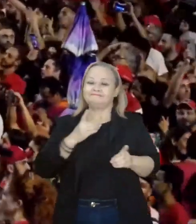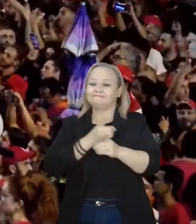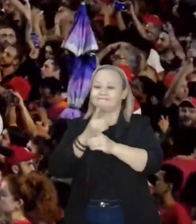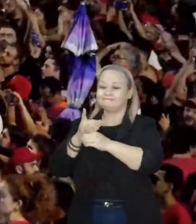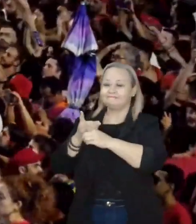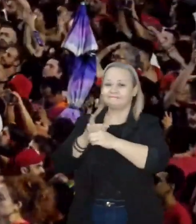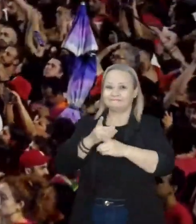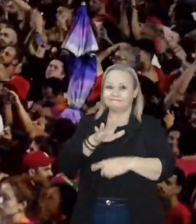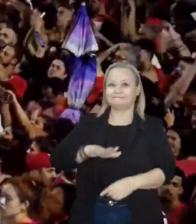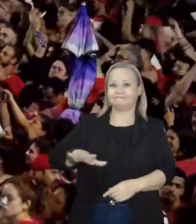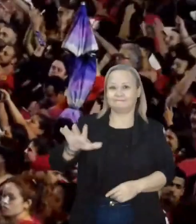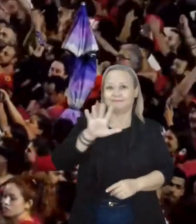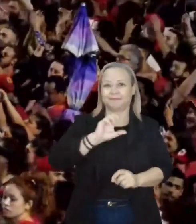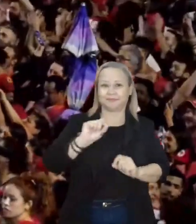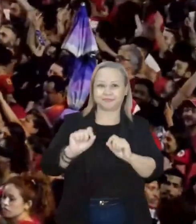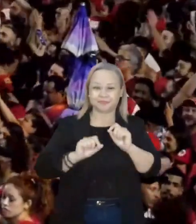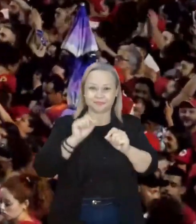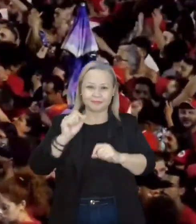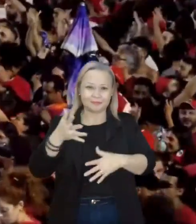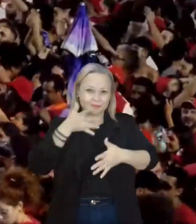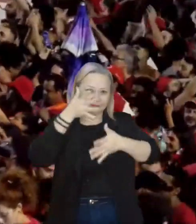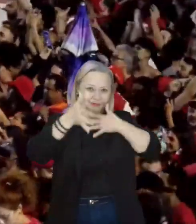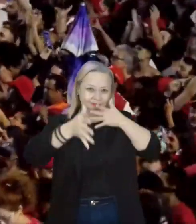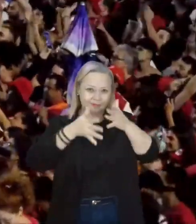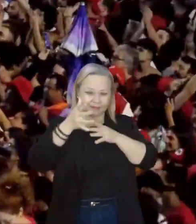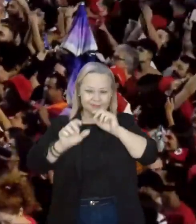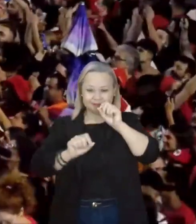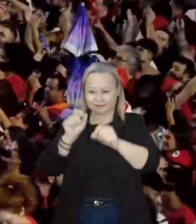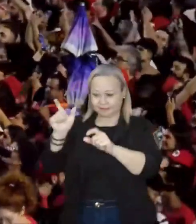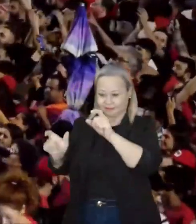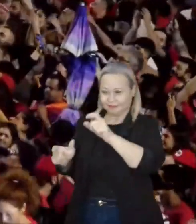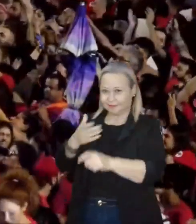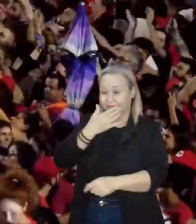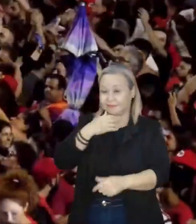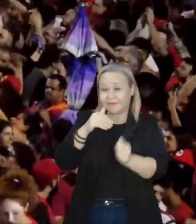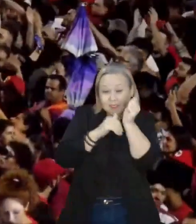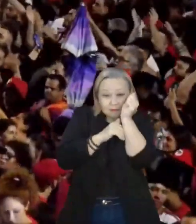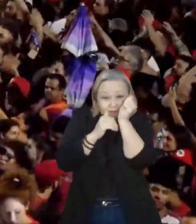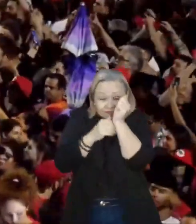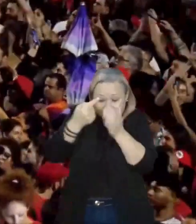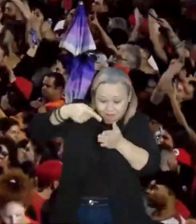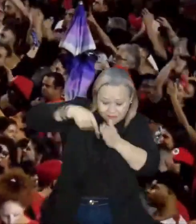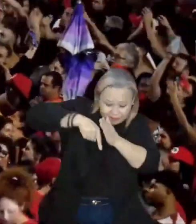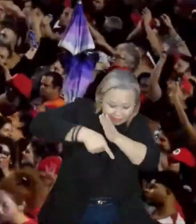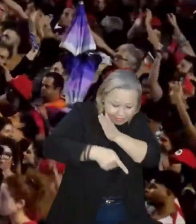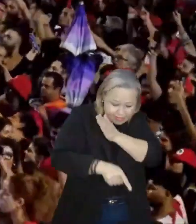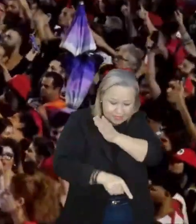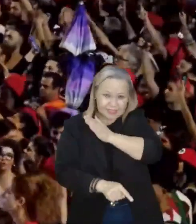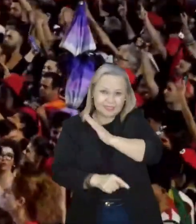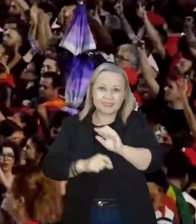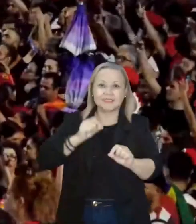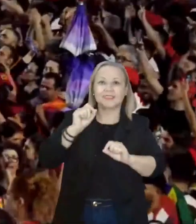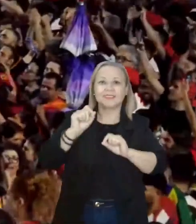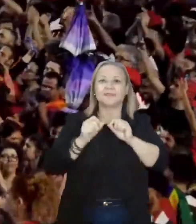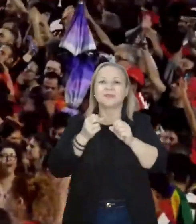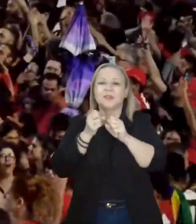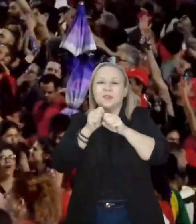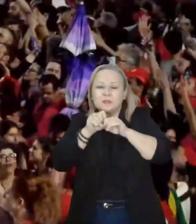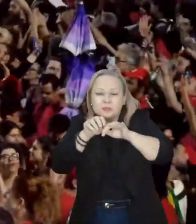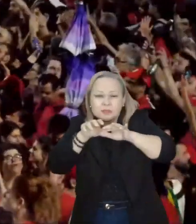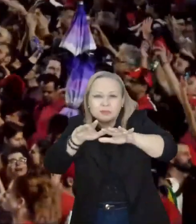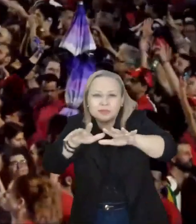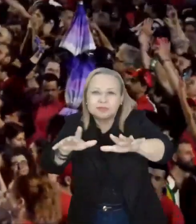segundo. A quem fala que é o divino mistério profundo. É o sopro do